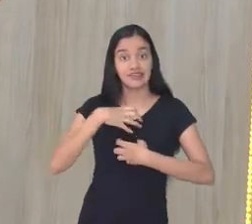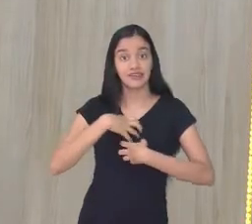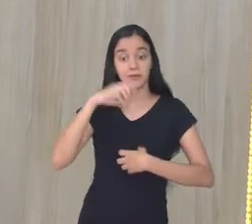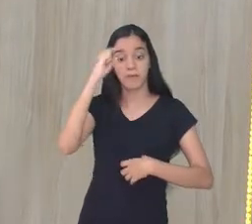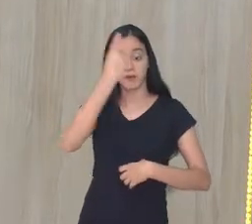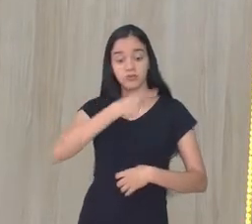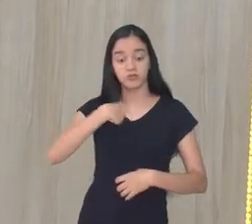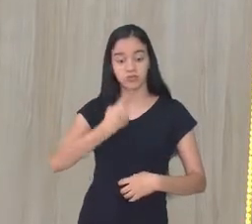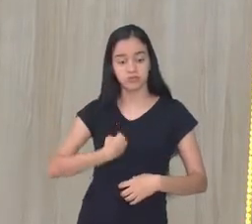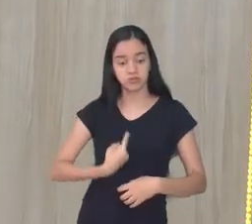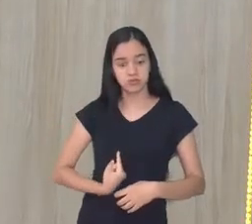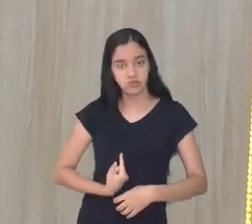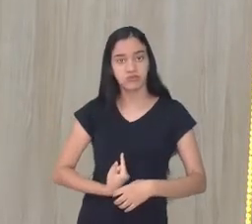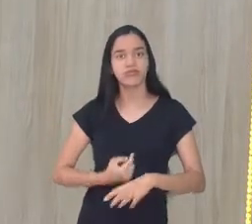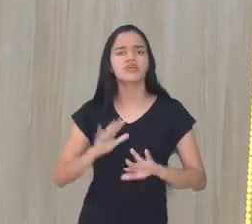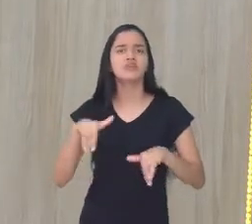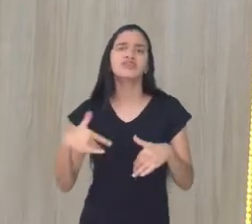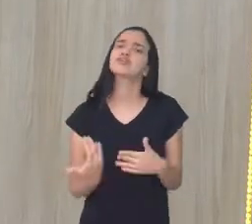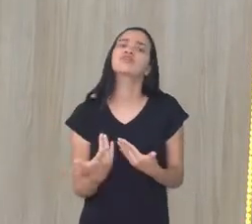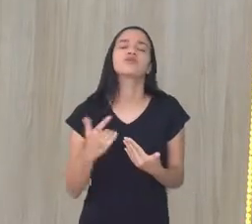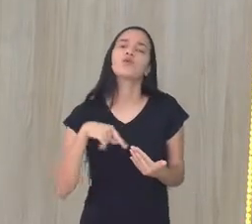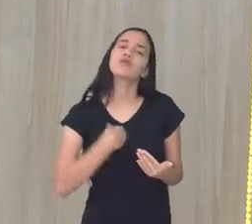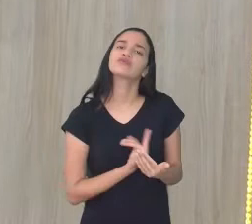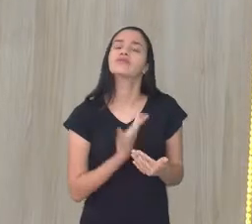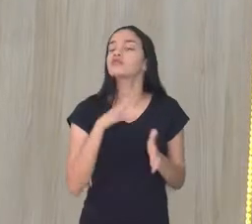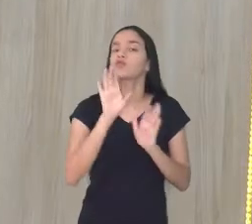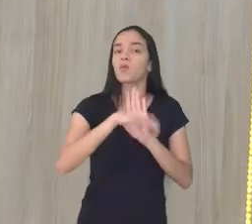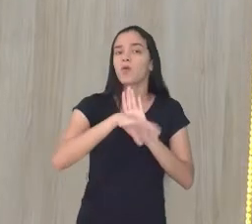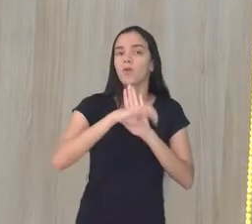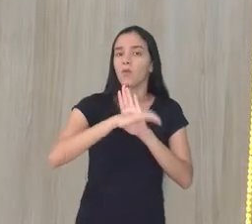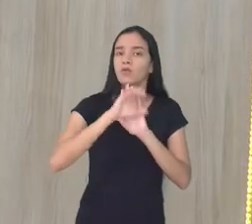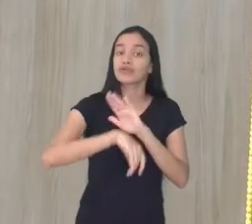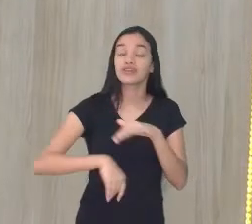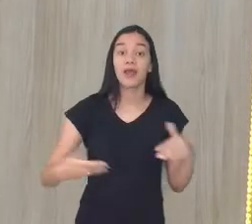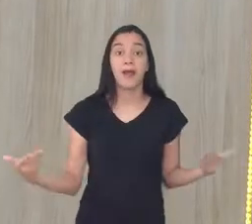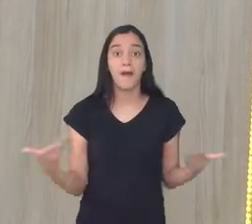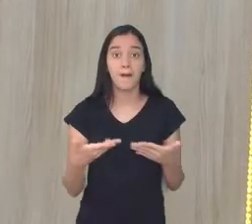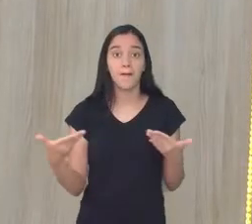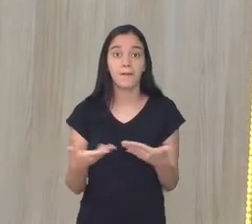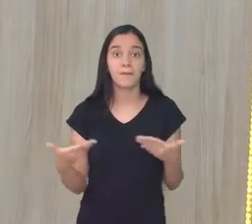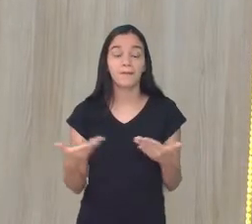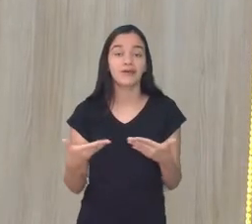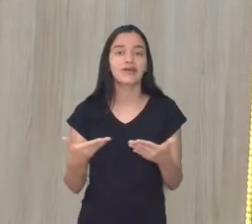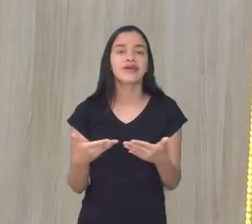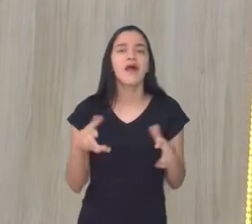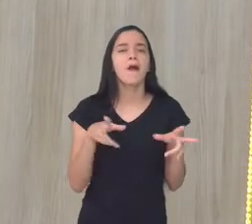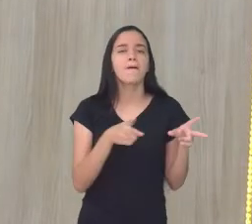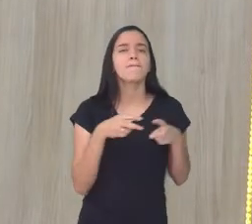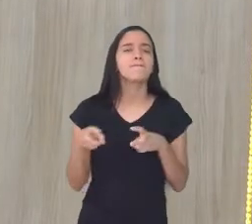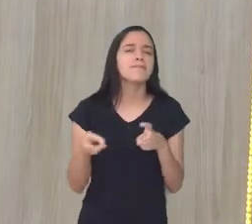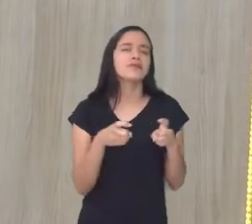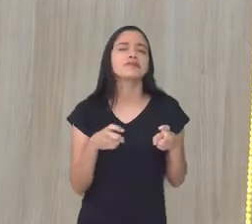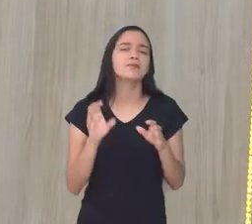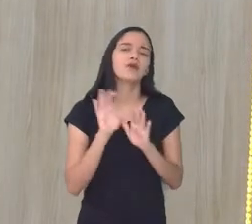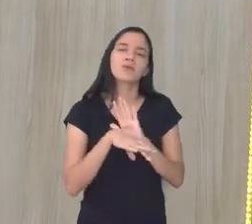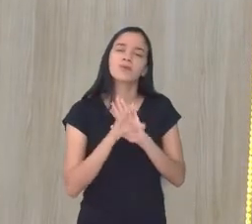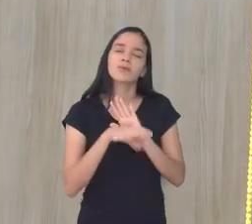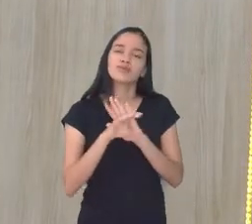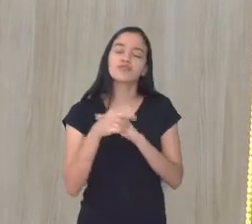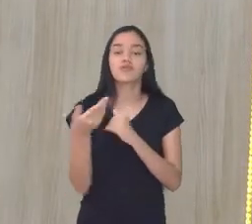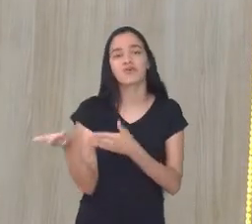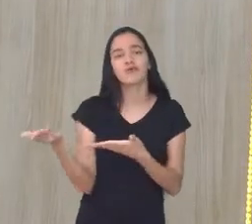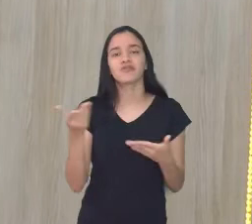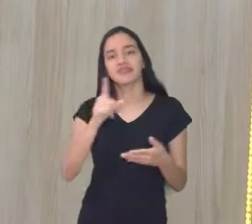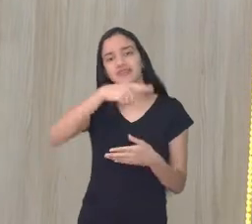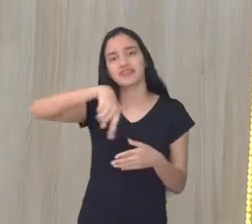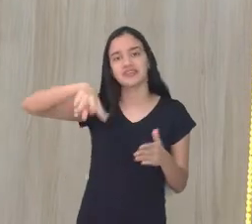essas imagens, a gente vai falar um pouquinho sobre o conceito. Agora, para a gente perceber o conceito, eu vou convidar vocês